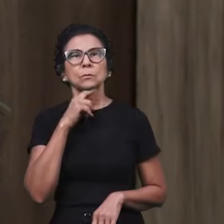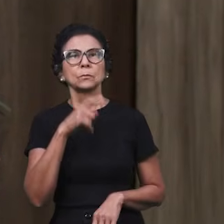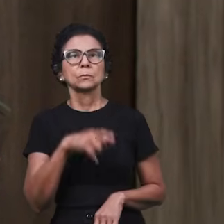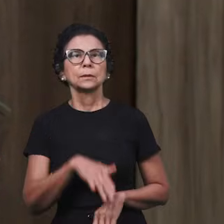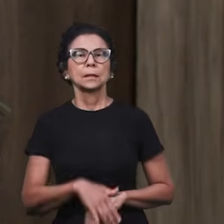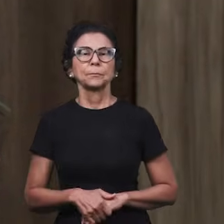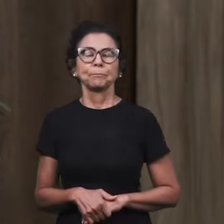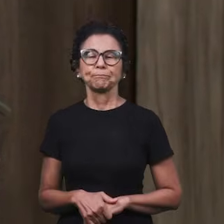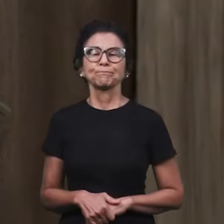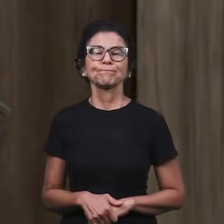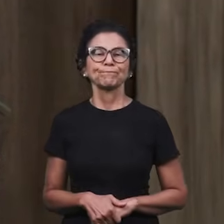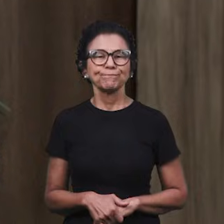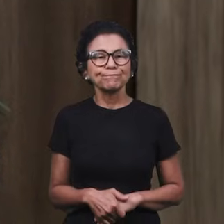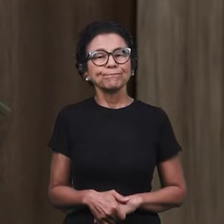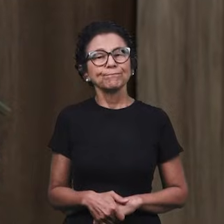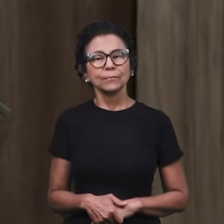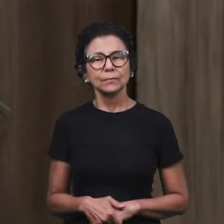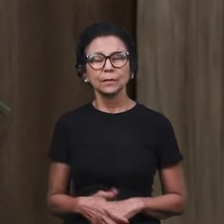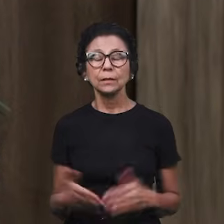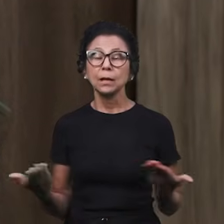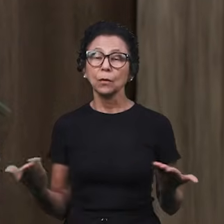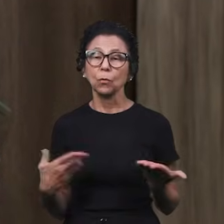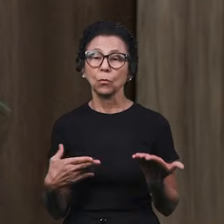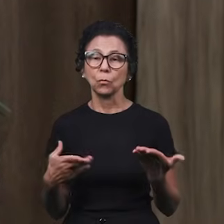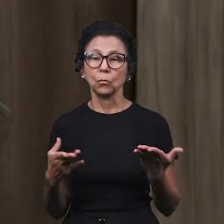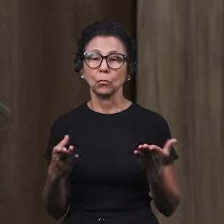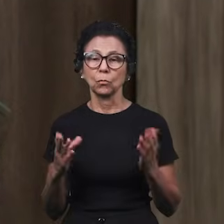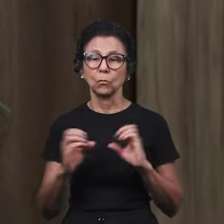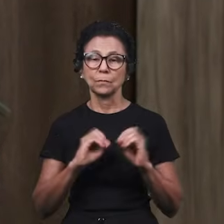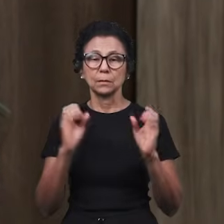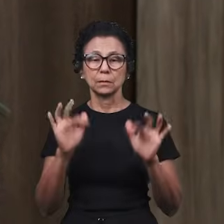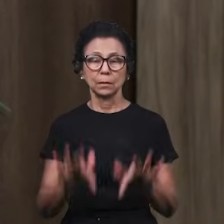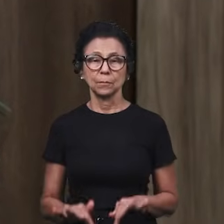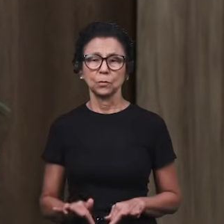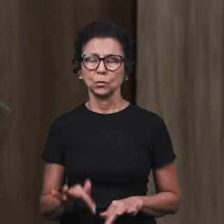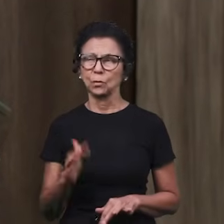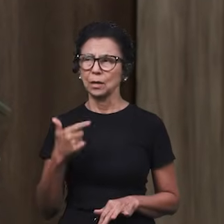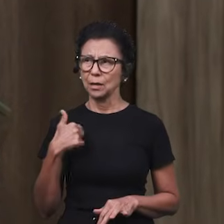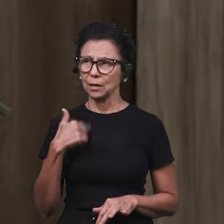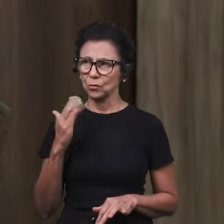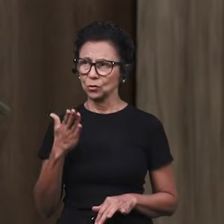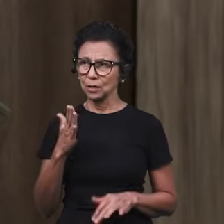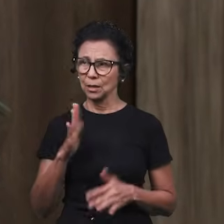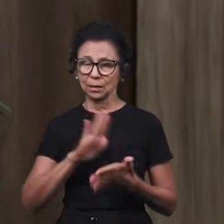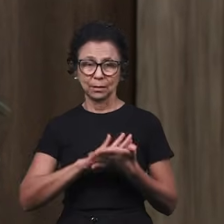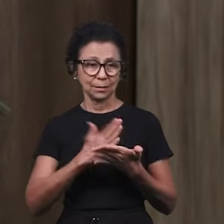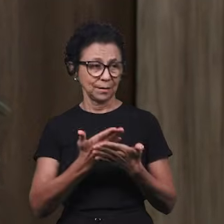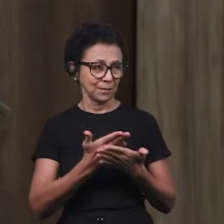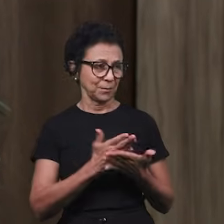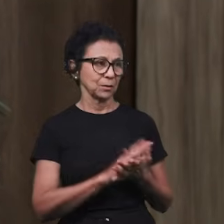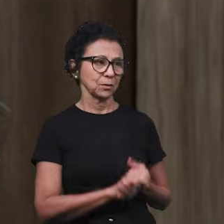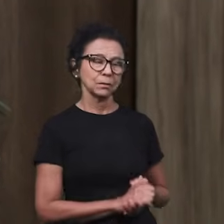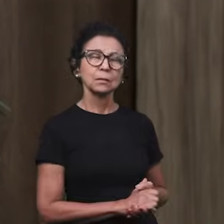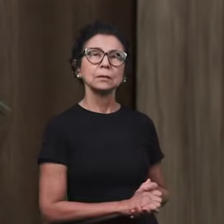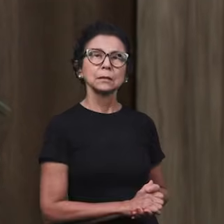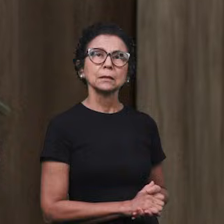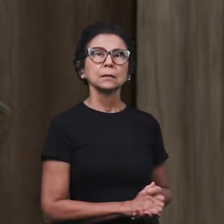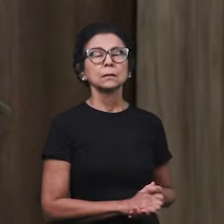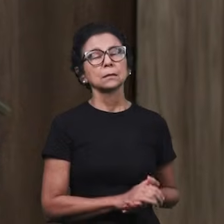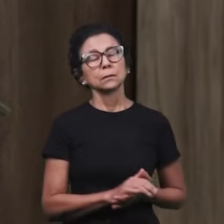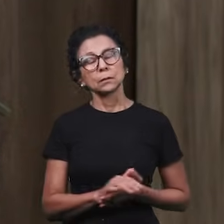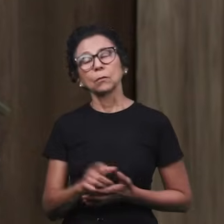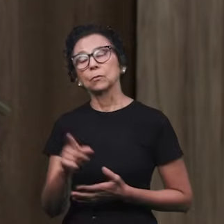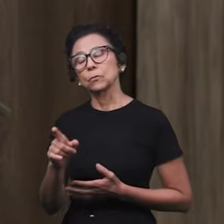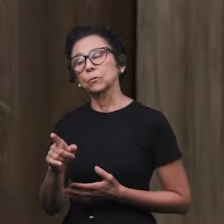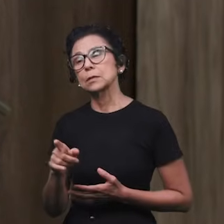a oficina, já sou intérprete. A função do intérprete é como qualquer outra função. Então você vai passar pelo seu ministério. Se